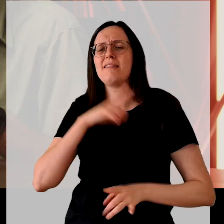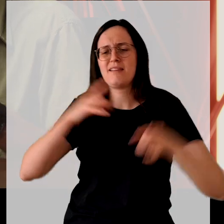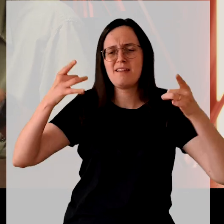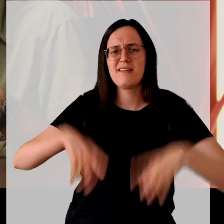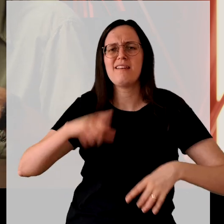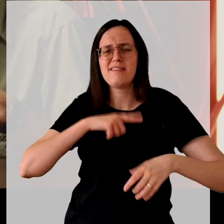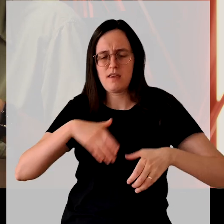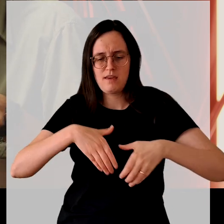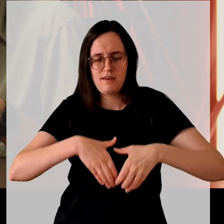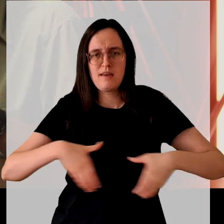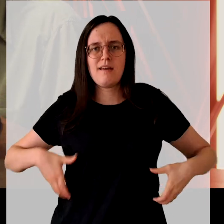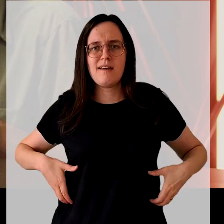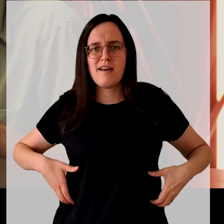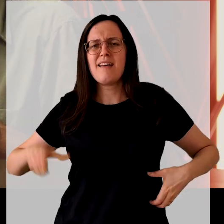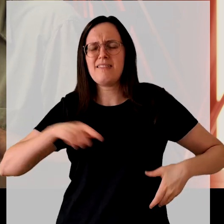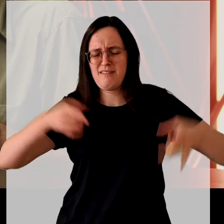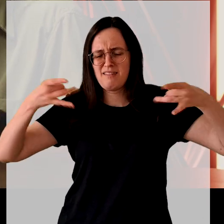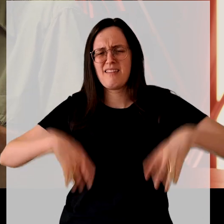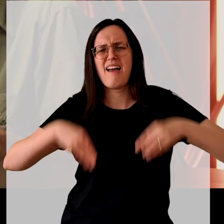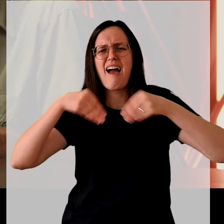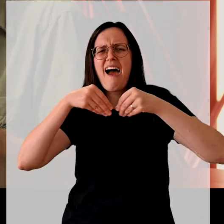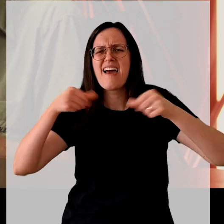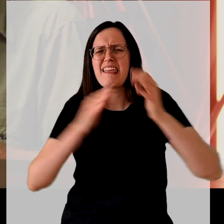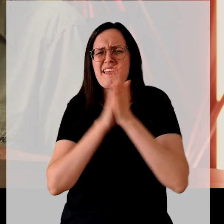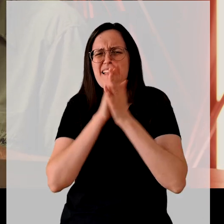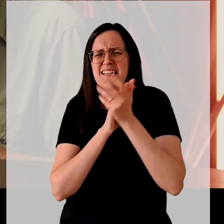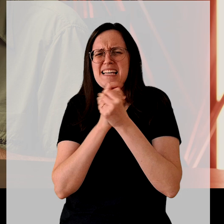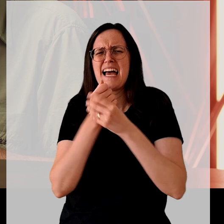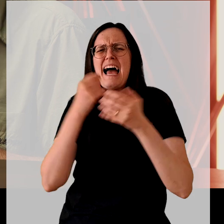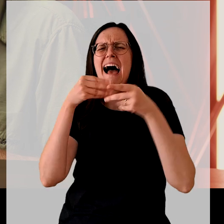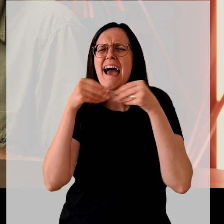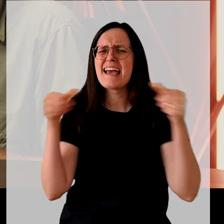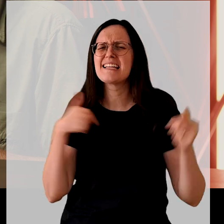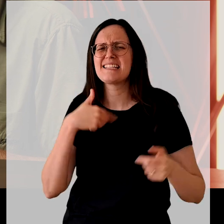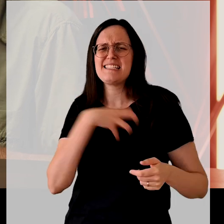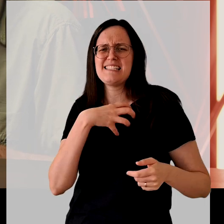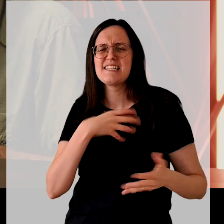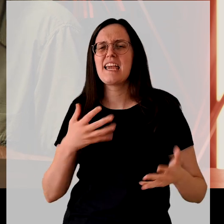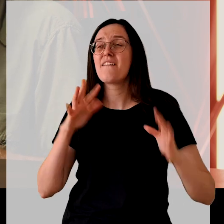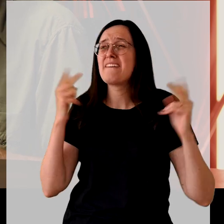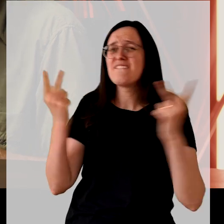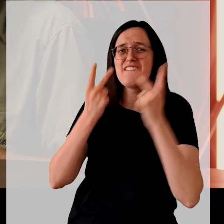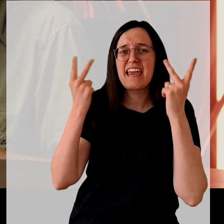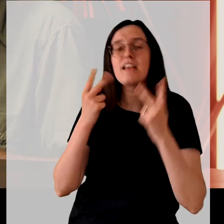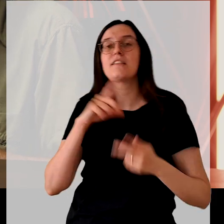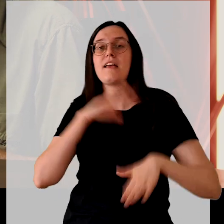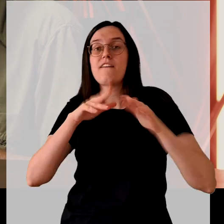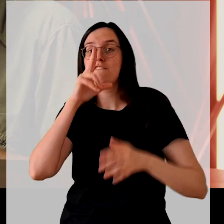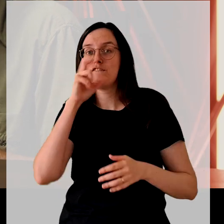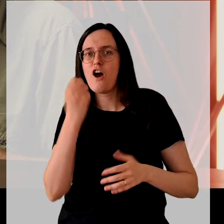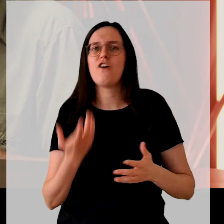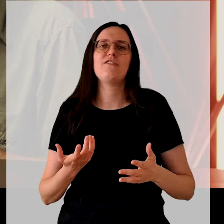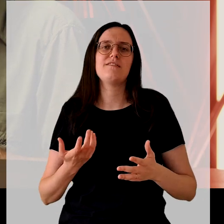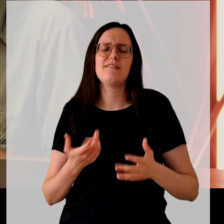areia dentro da guaiaca, assim. Caramba. Uma areia que gruda, assim, que impregna. E vento, né? Às vezes o vento estava